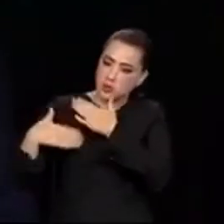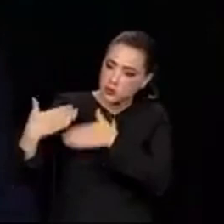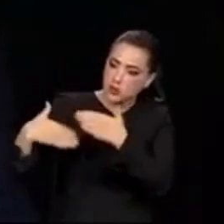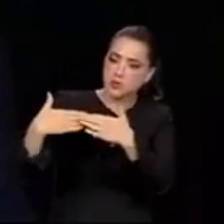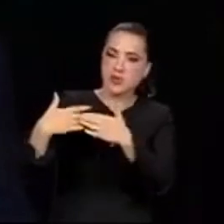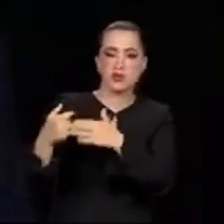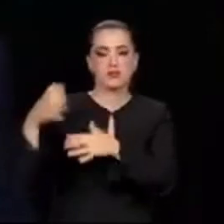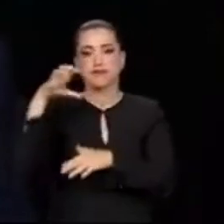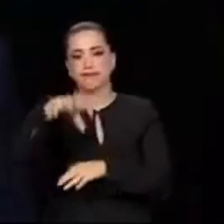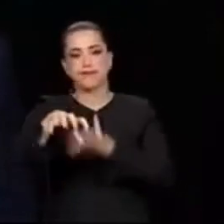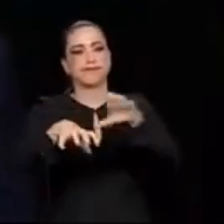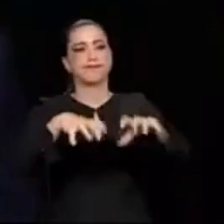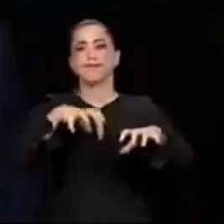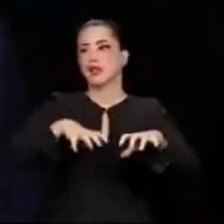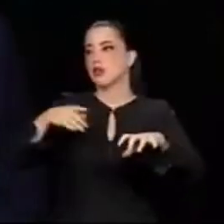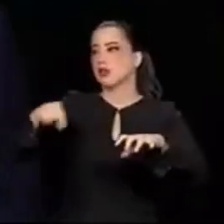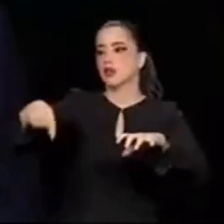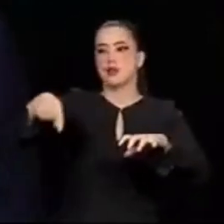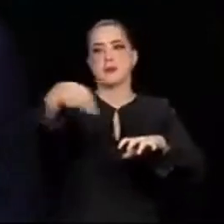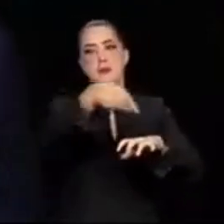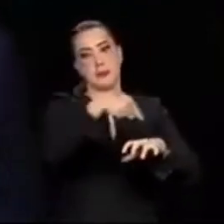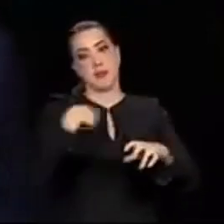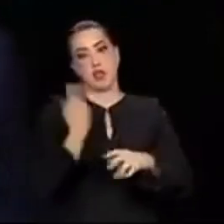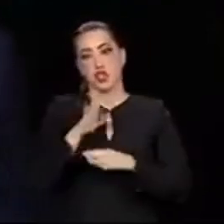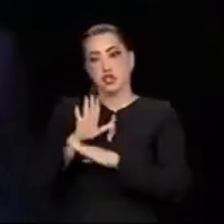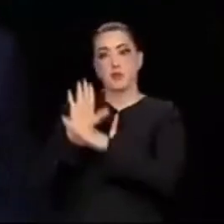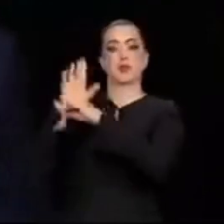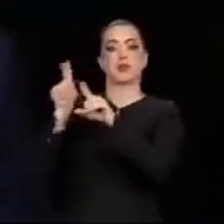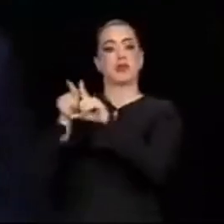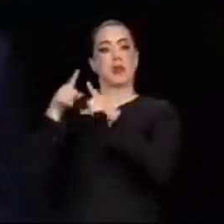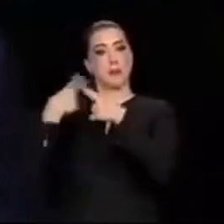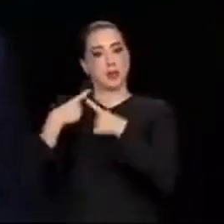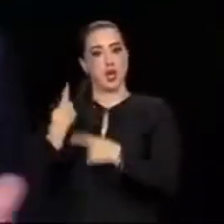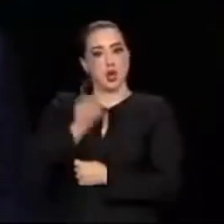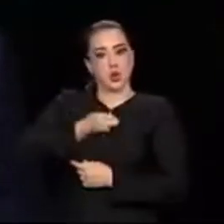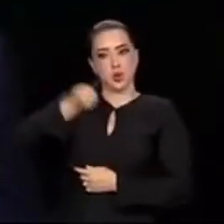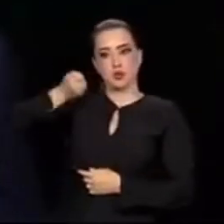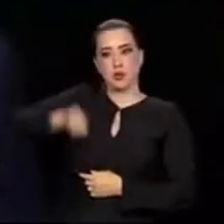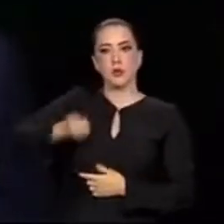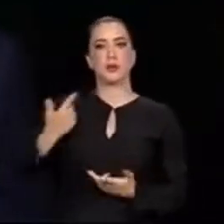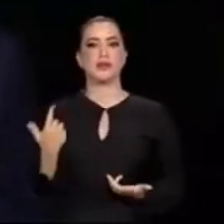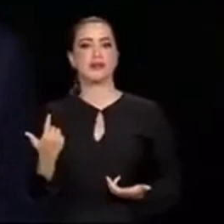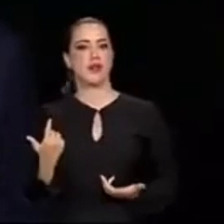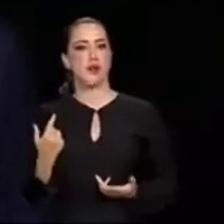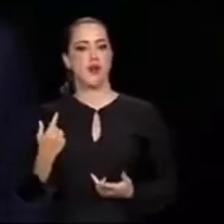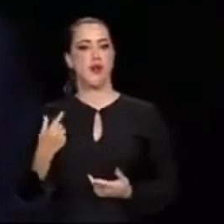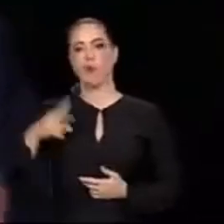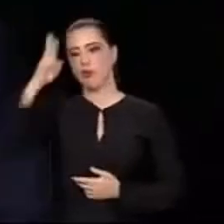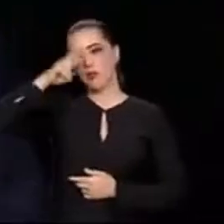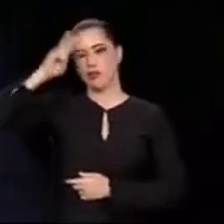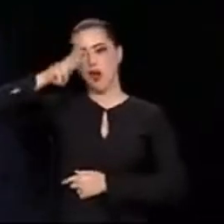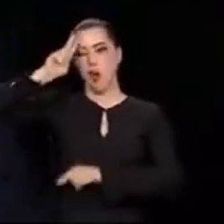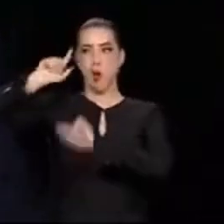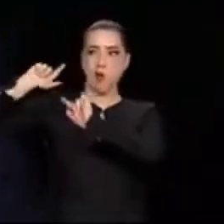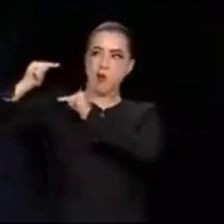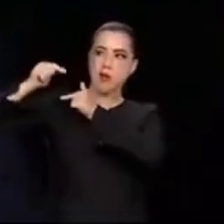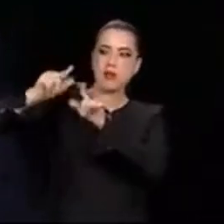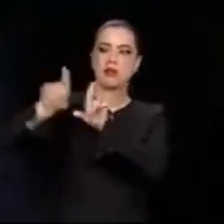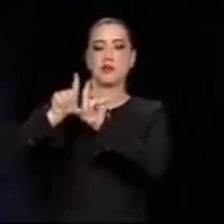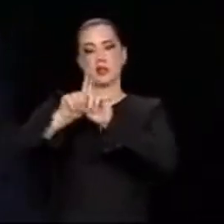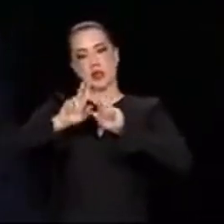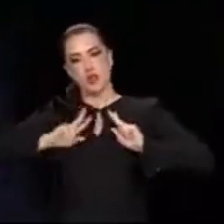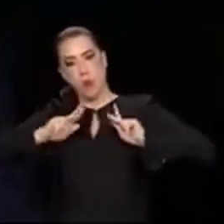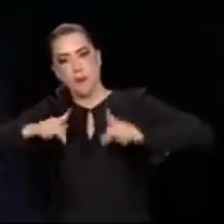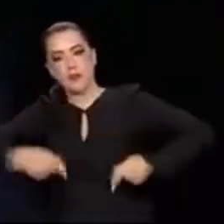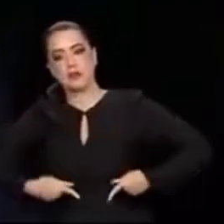desenvolvimento em várias áreas e nós vamos fazer isso porque é uma obrigação histórica e obrigação humanitária do